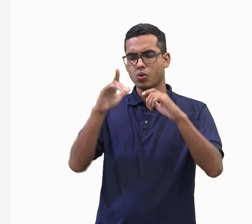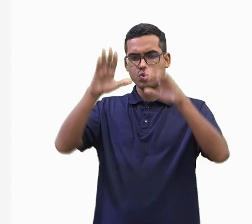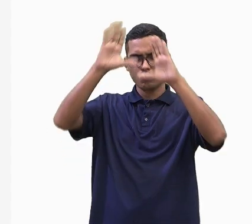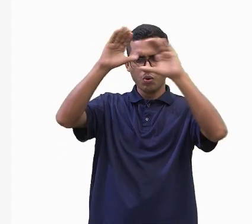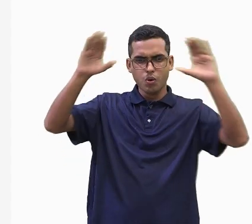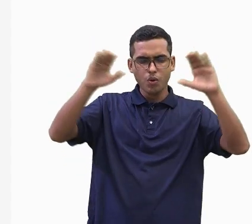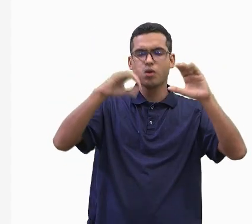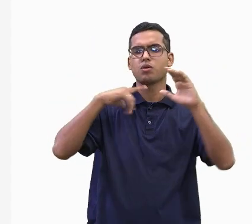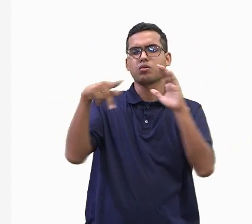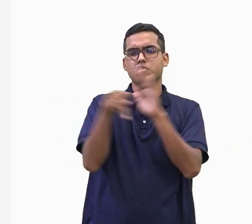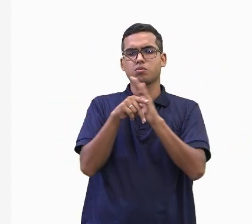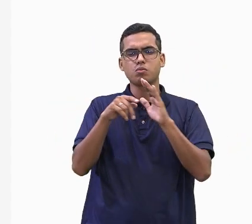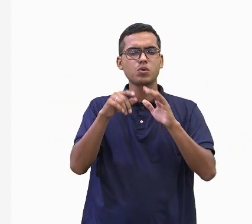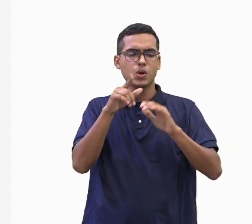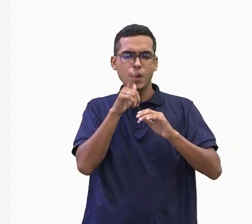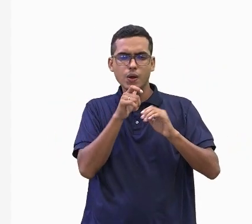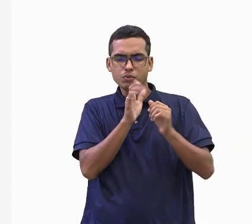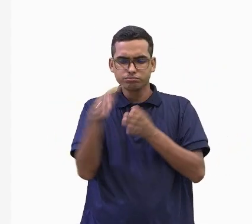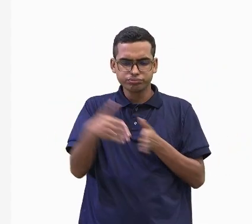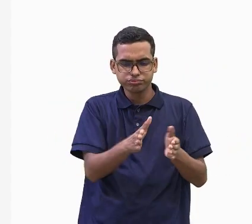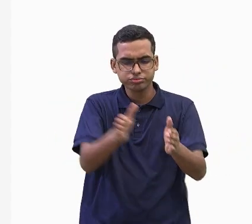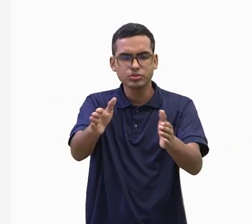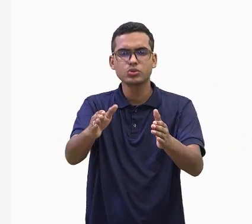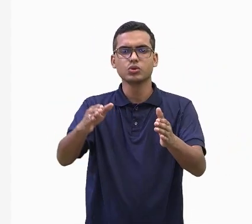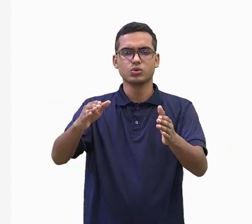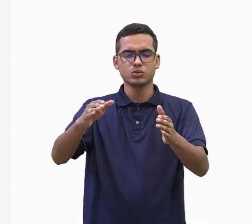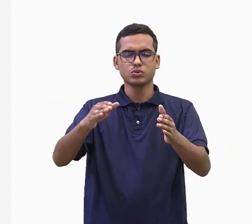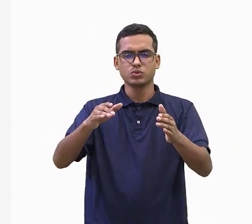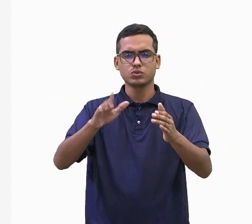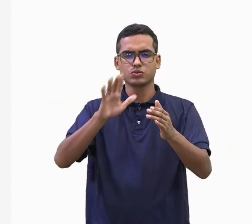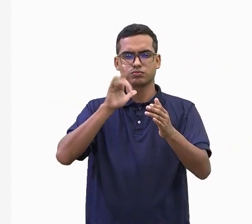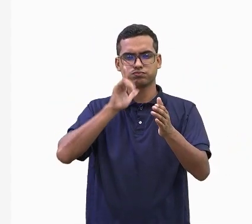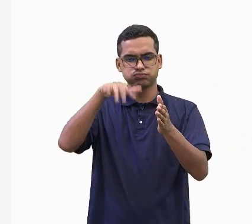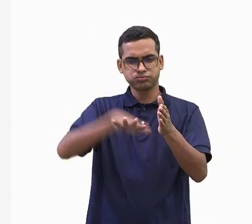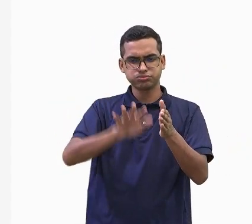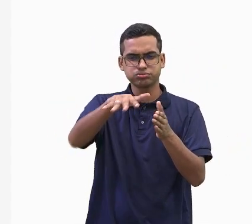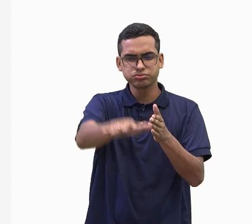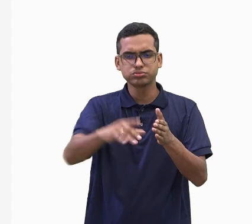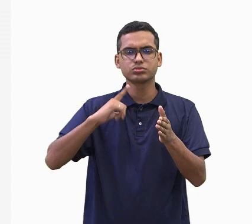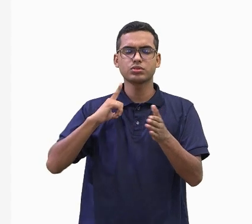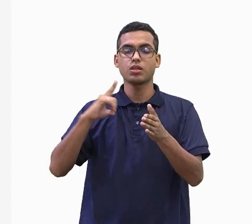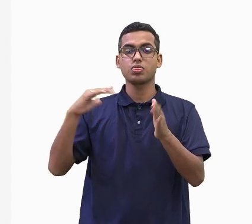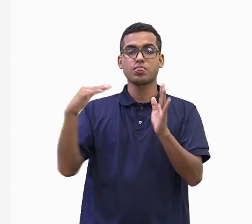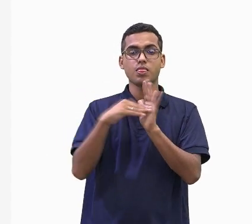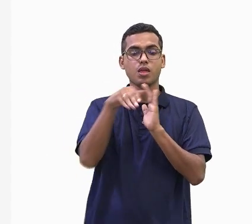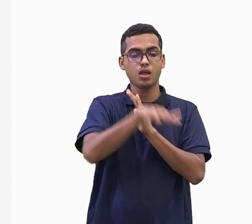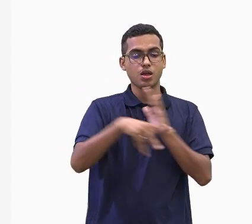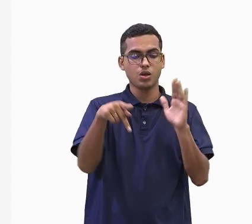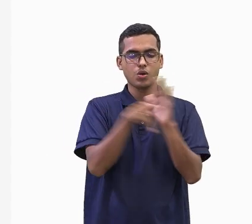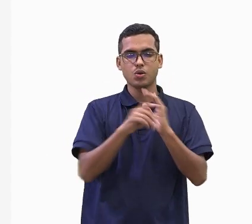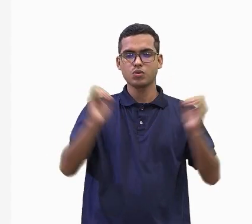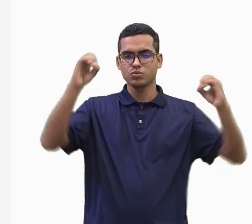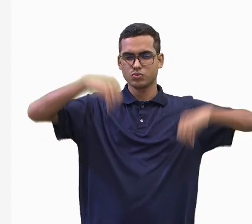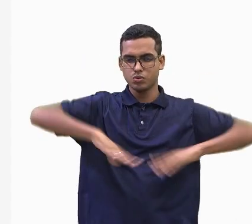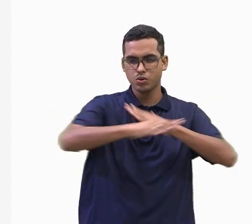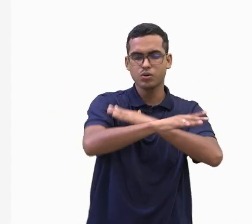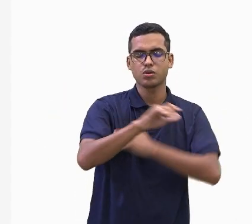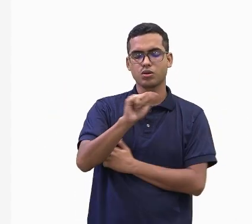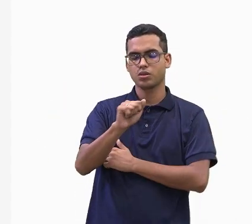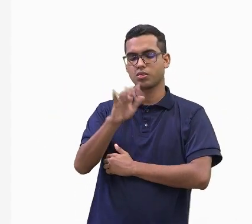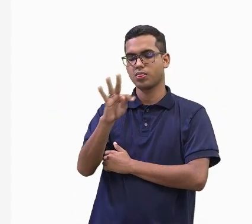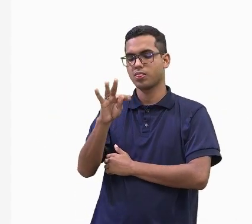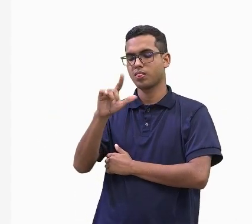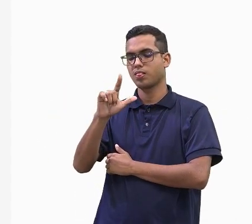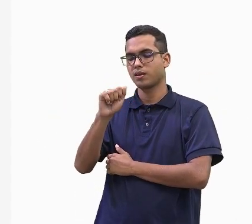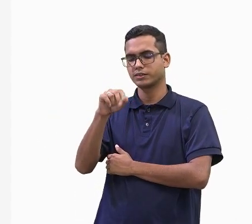e desaguando ao longo, né, do Oceano Atlântico. E ainda de minerais que são encontrados também nessa região.